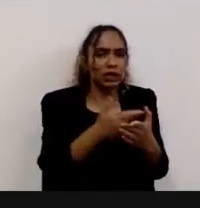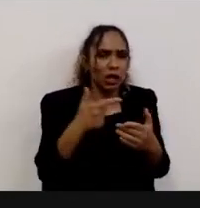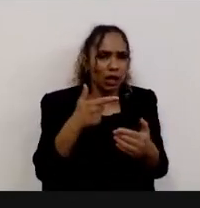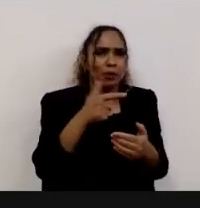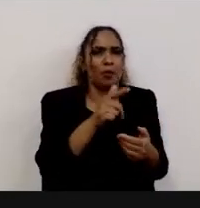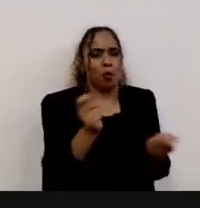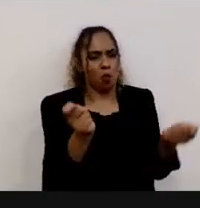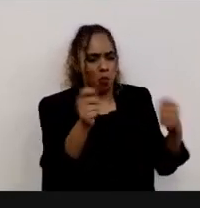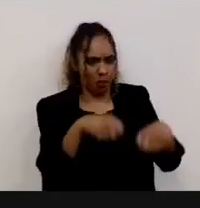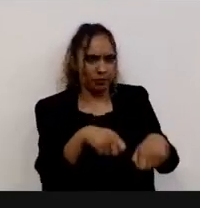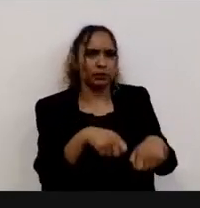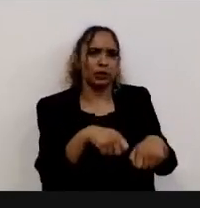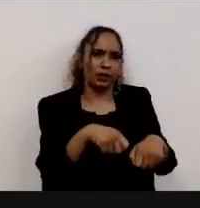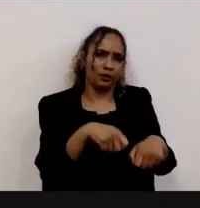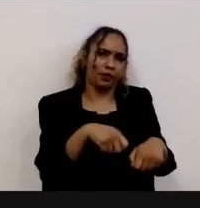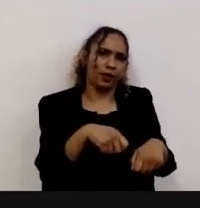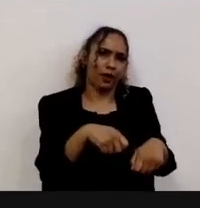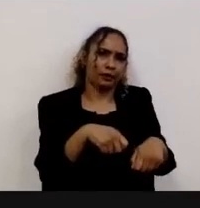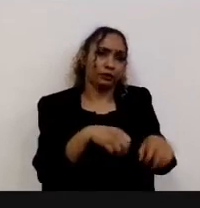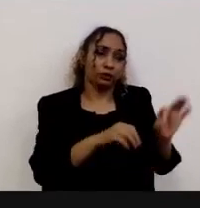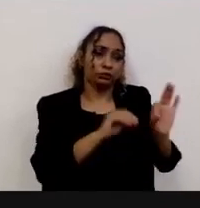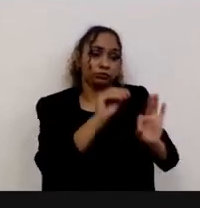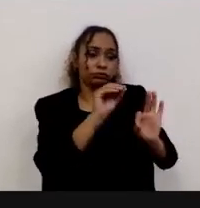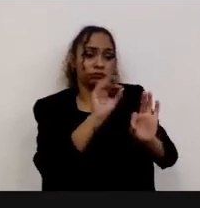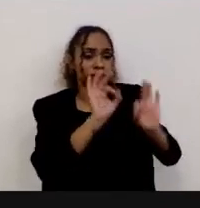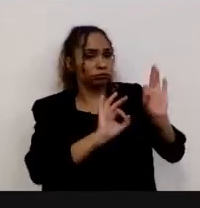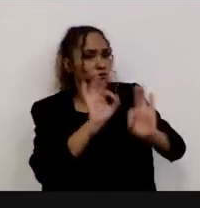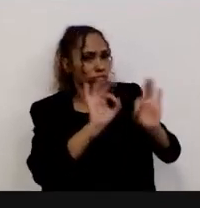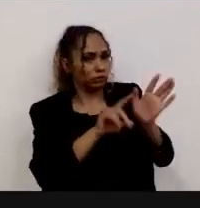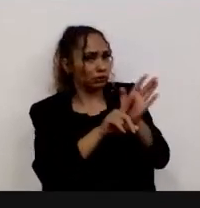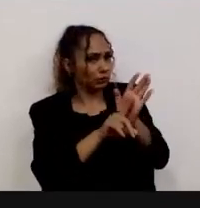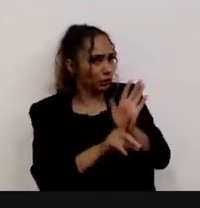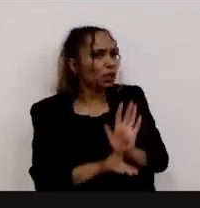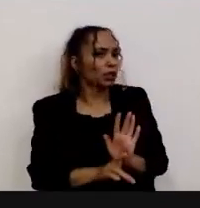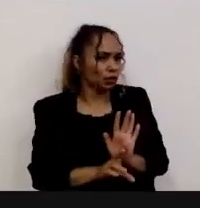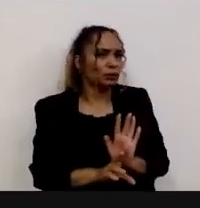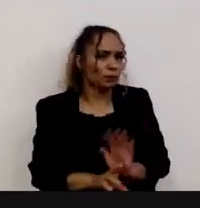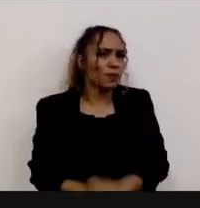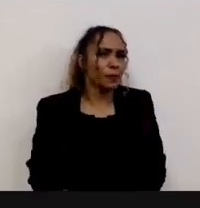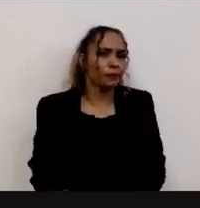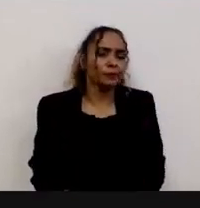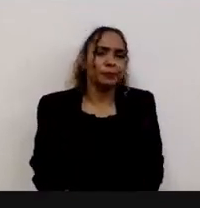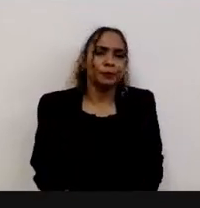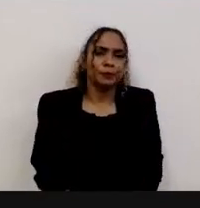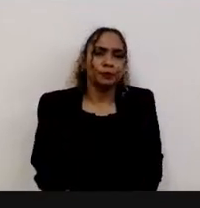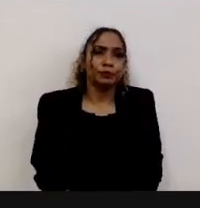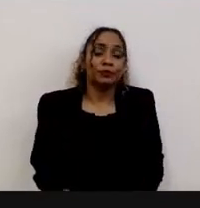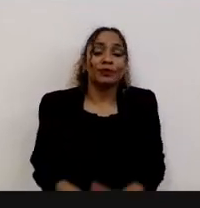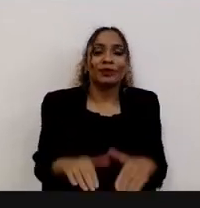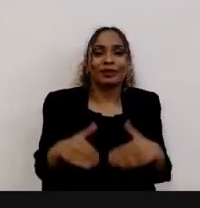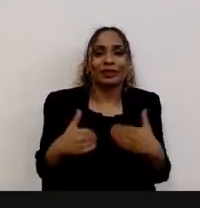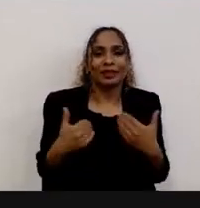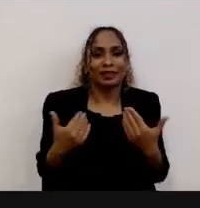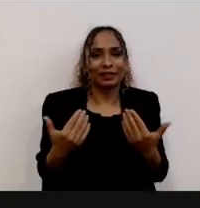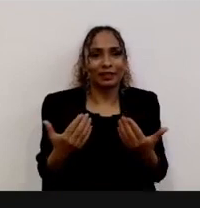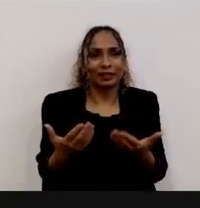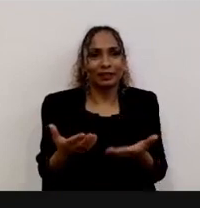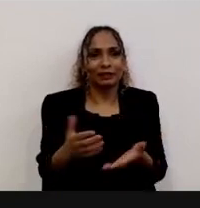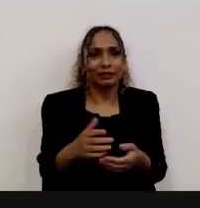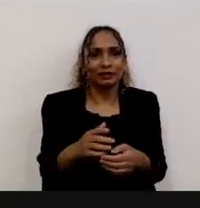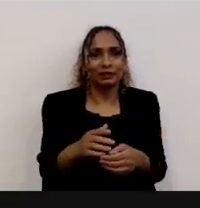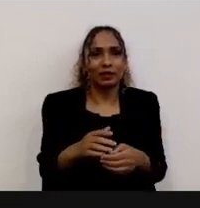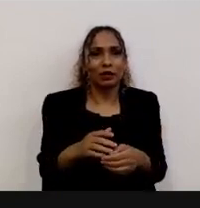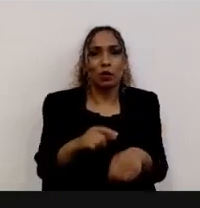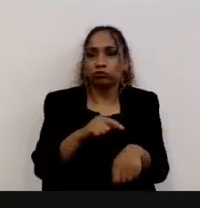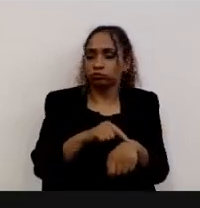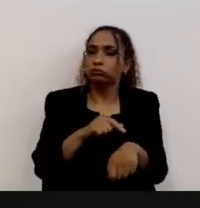de fazer essa conjunção aí das pesquisas. Legal. Gente, então, dado aí ao avanço